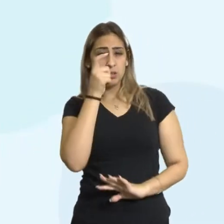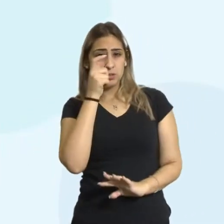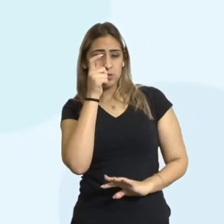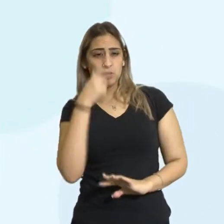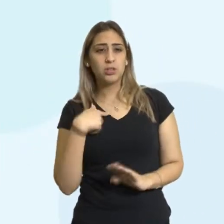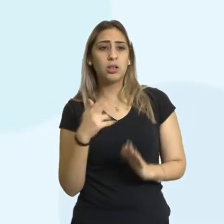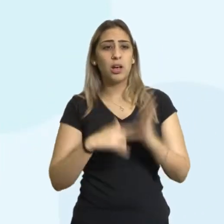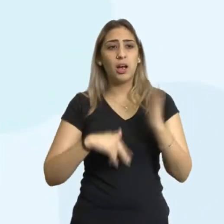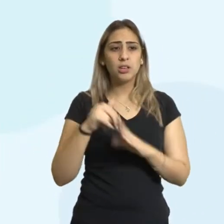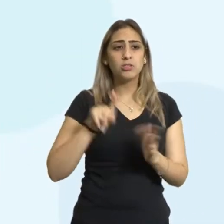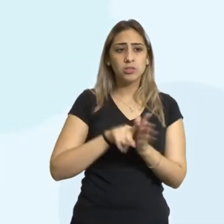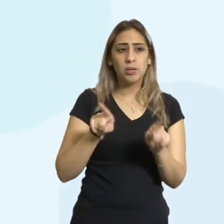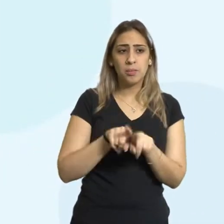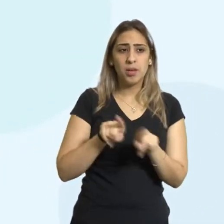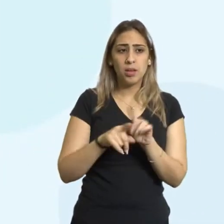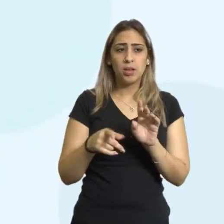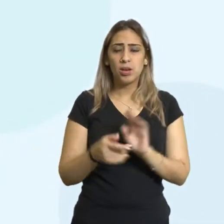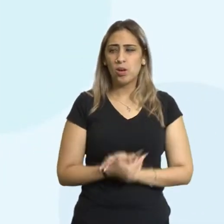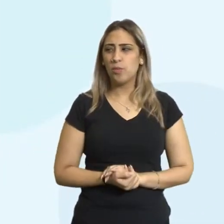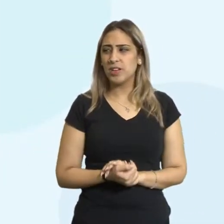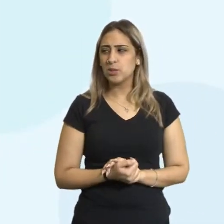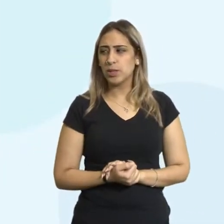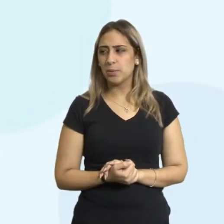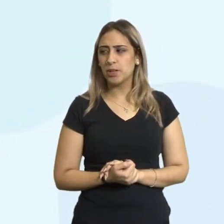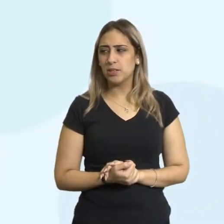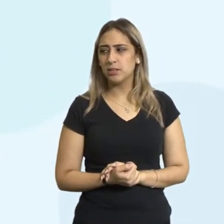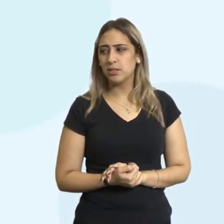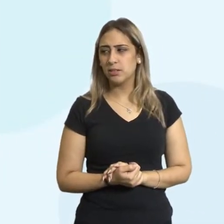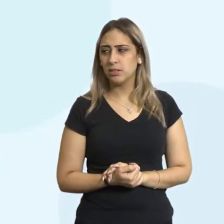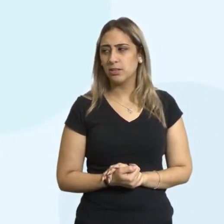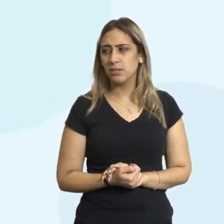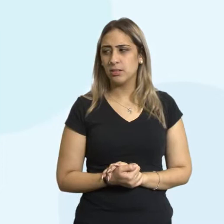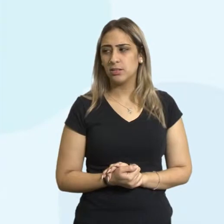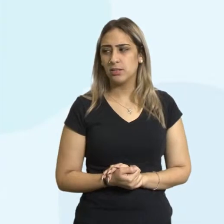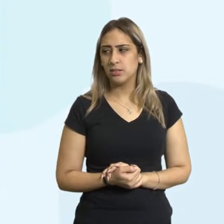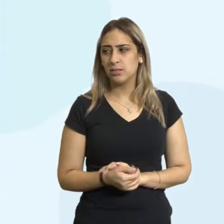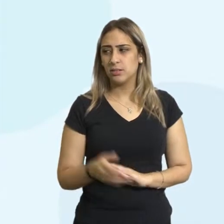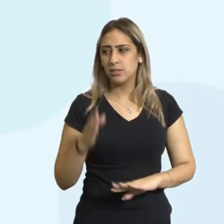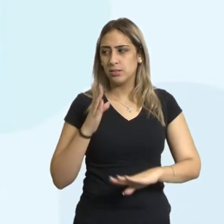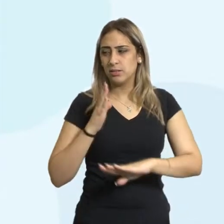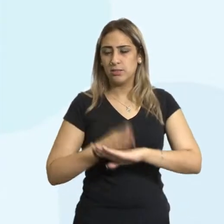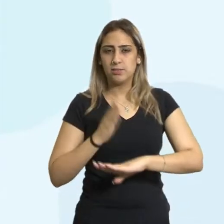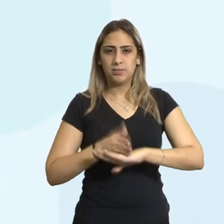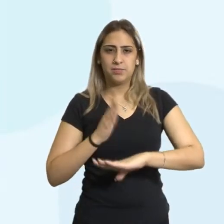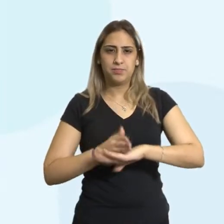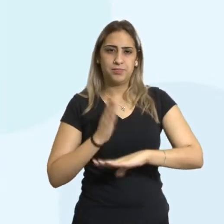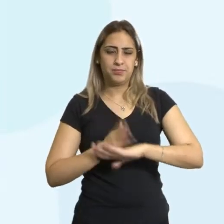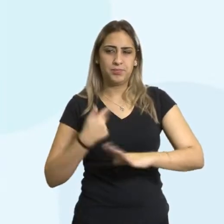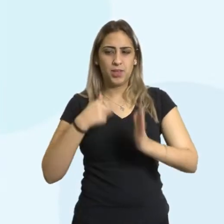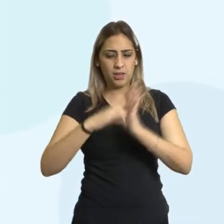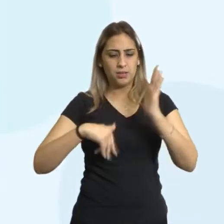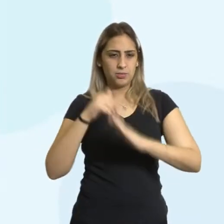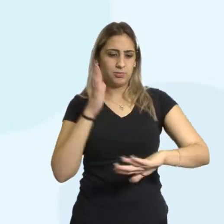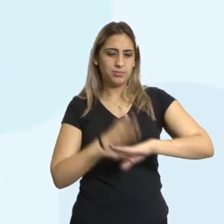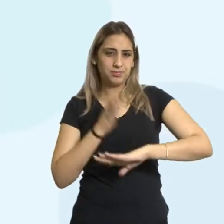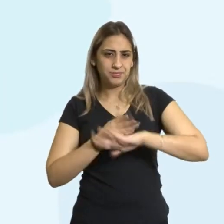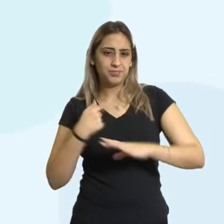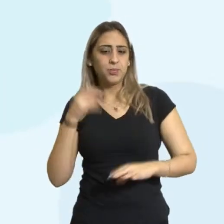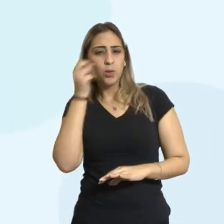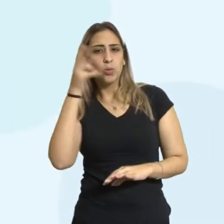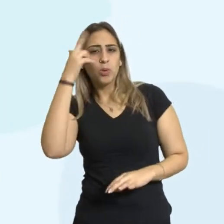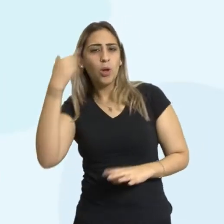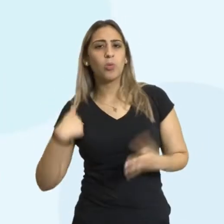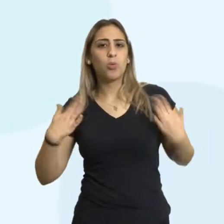arte contemporânea também e contemporânea também a gente consegue ver essa expressão corporal nessa dimensão cultural do